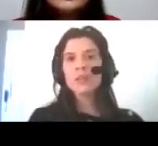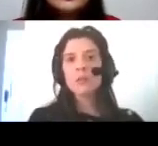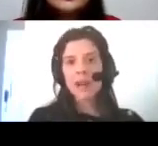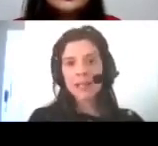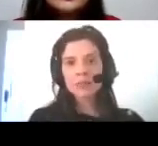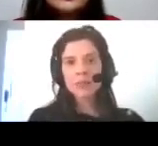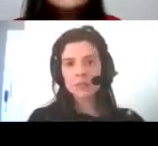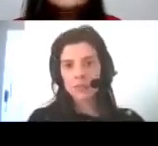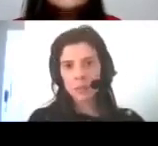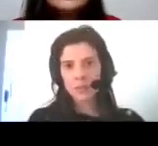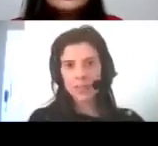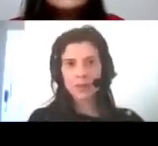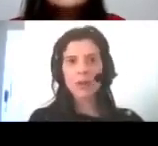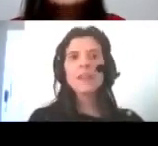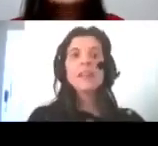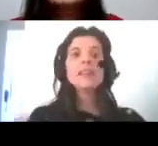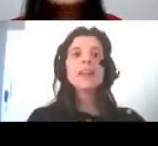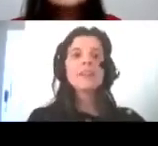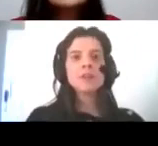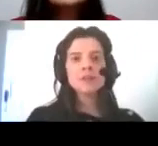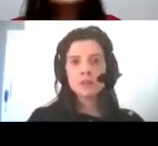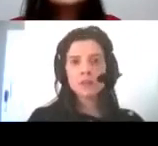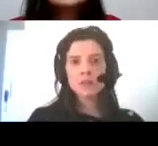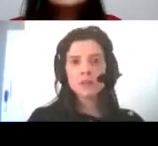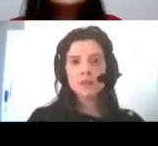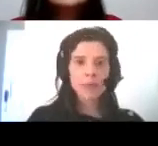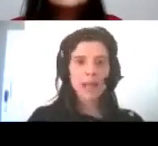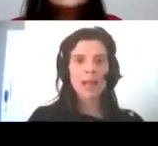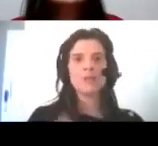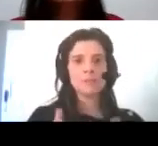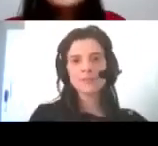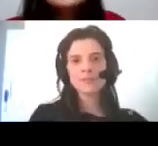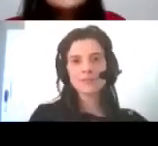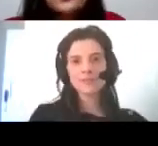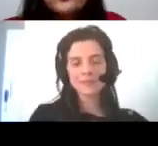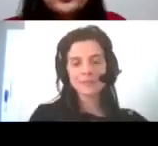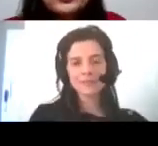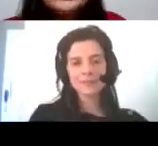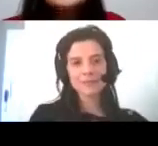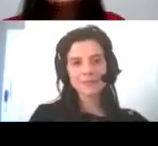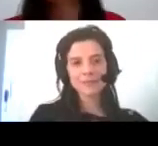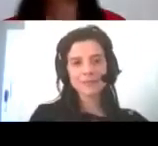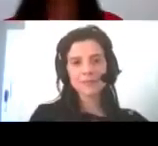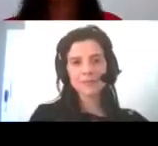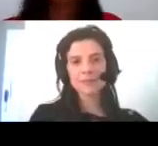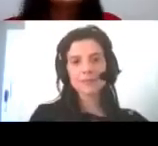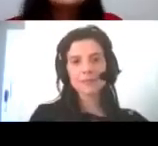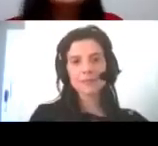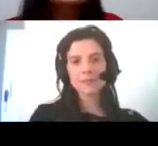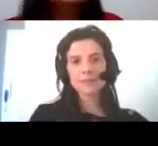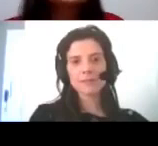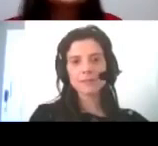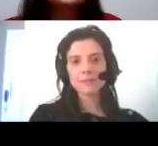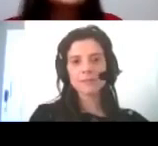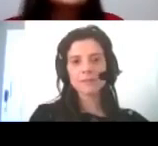estudante foram pagas no ano de 2019 e quem foram os funcionários contemplados. Em relação à ouvidoria, né? Esse é um